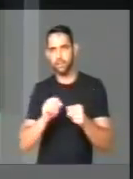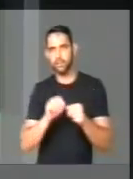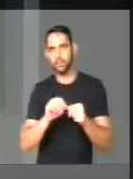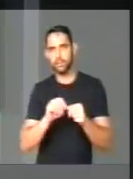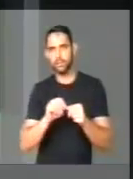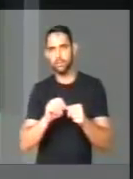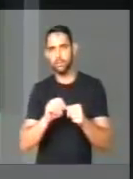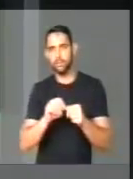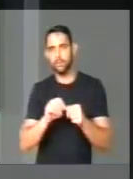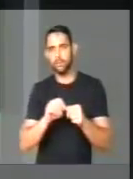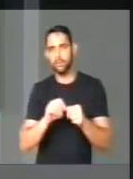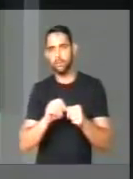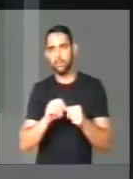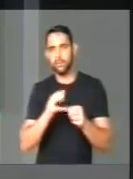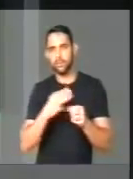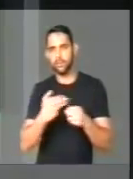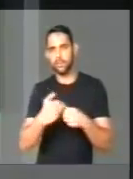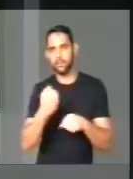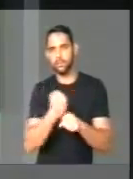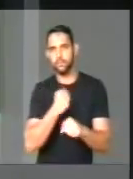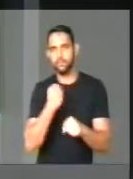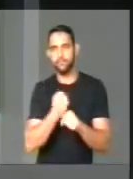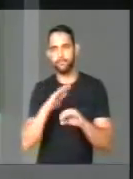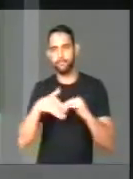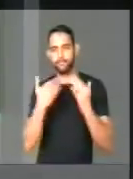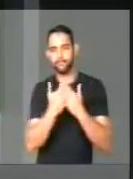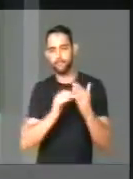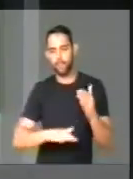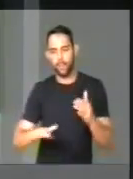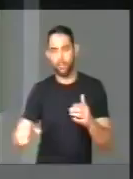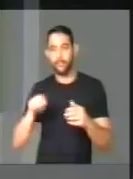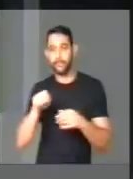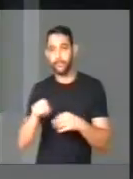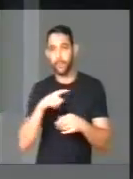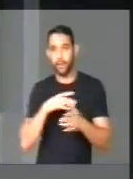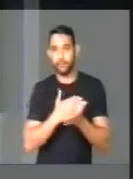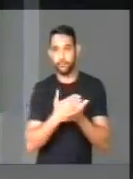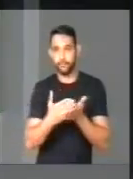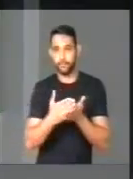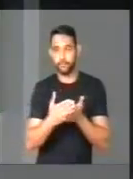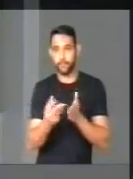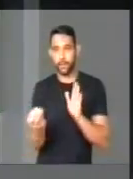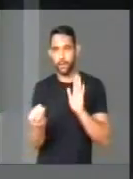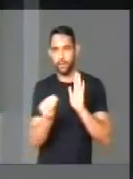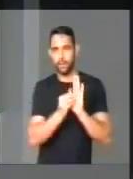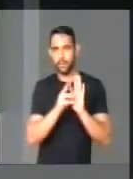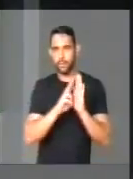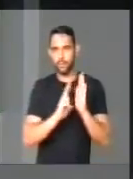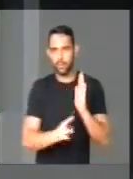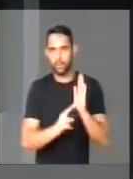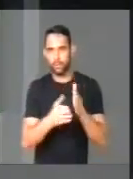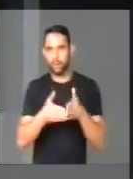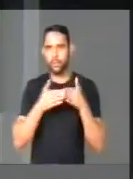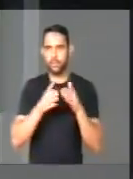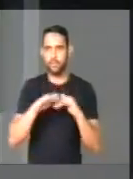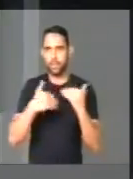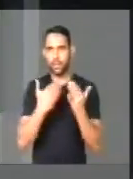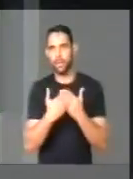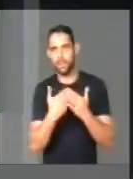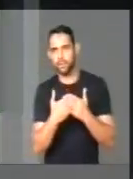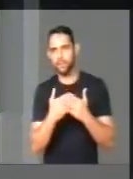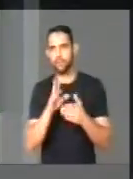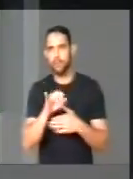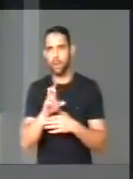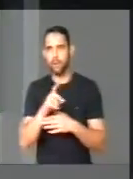cessão, para os municípios construírem creches, e lá na fila está colocado o pedido para a creche do bairro Maria